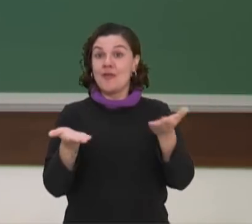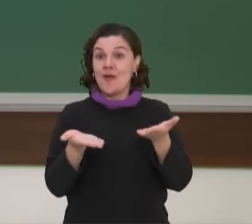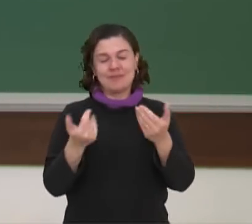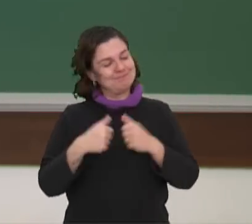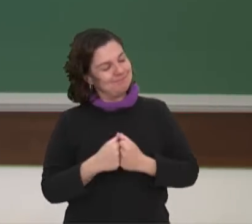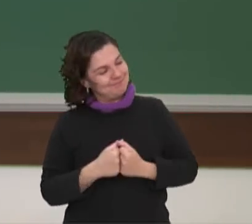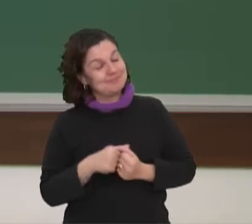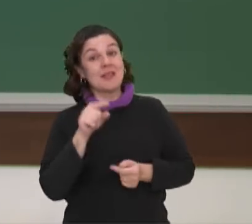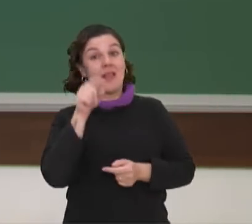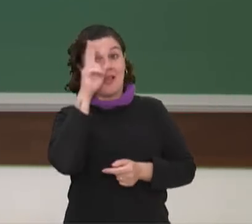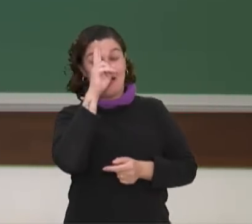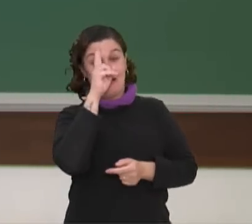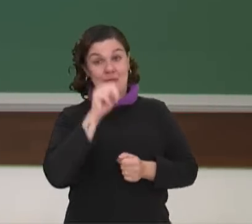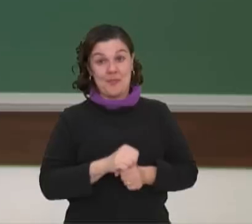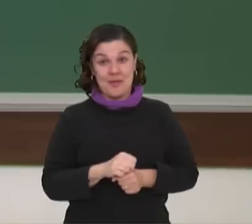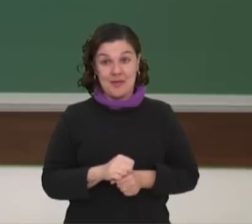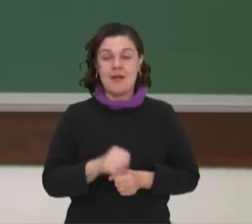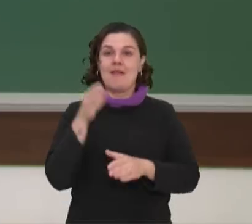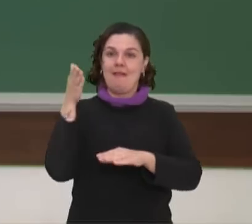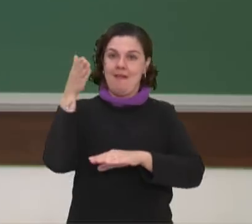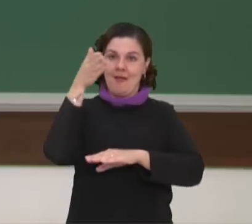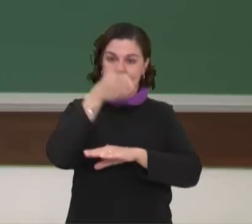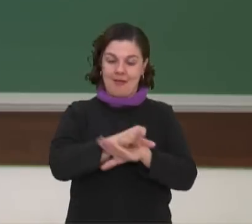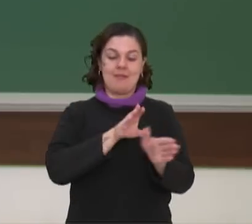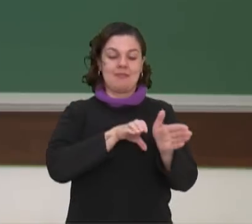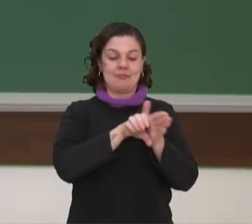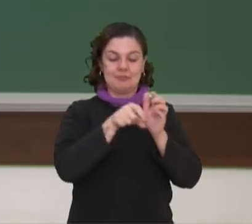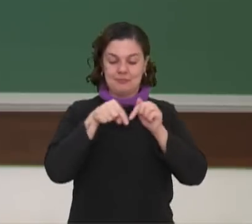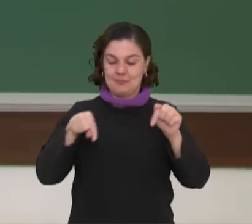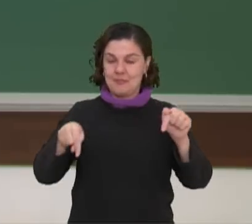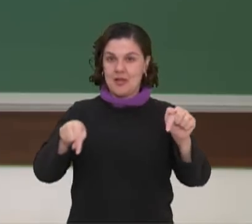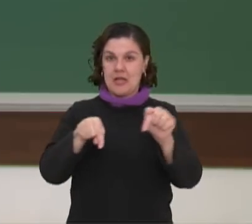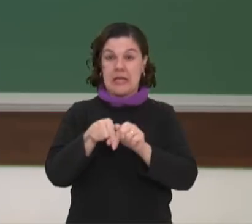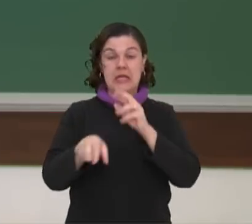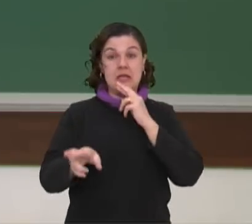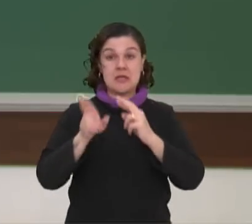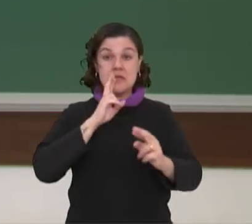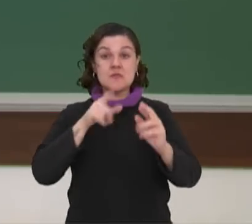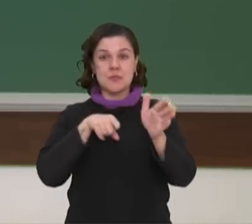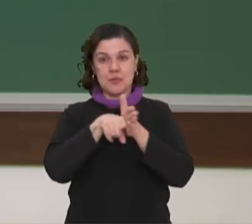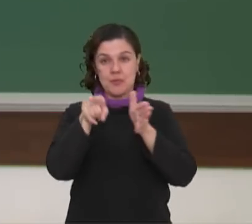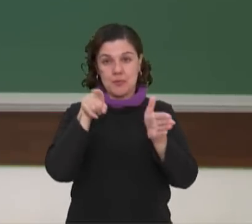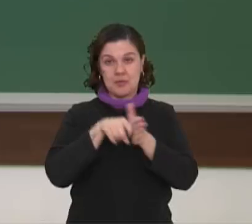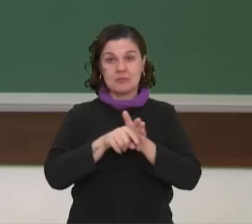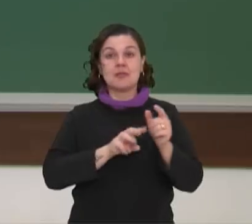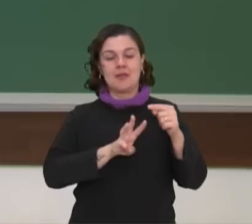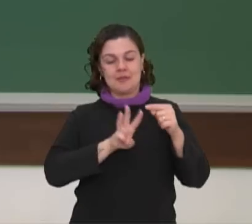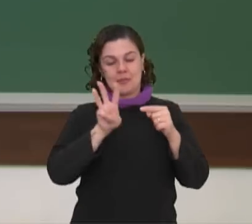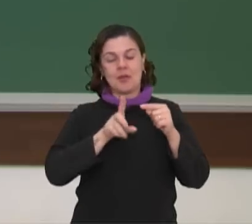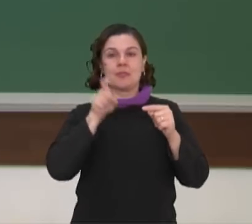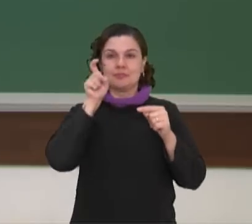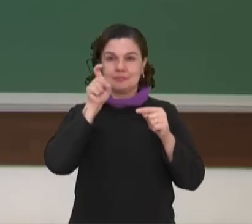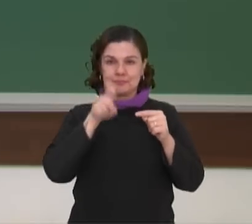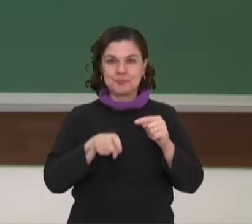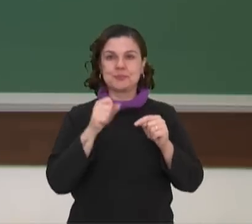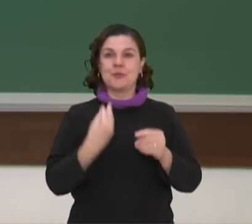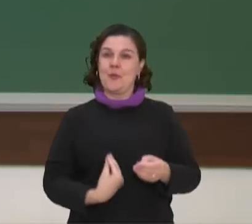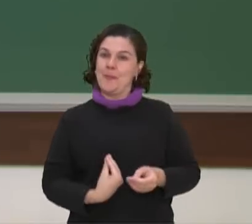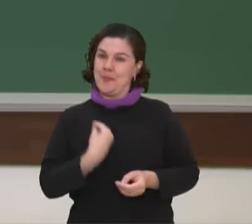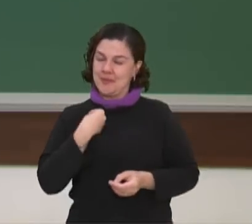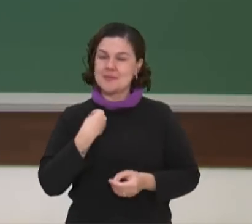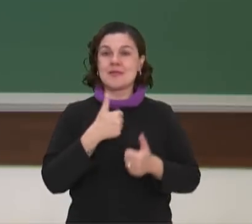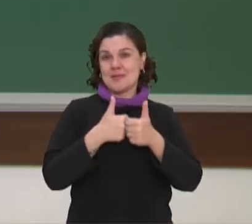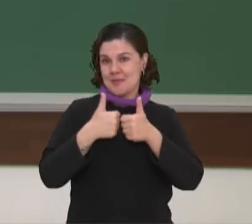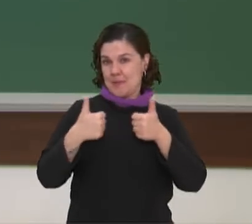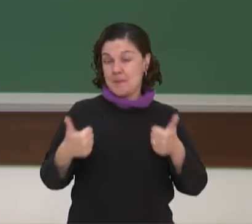de hoje, lembre-se, entre lá no seu Classroom, responda a chamada clicando no link bonitinho, confirme sua